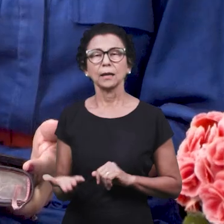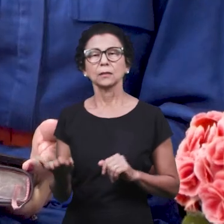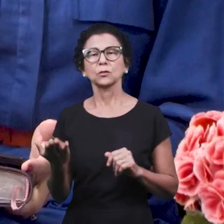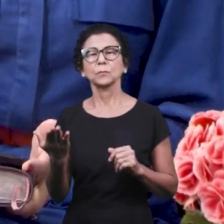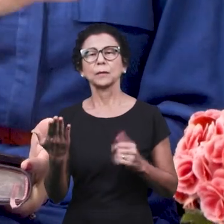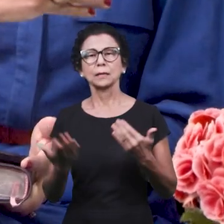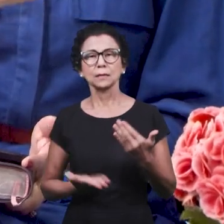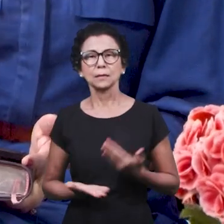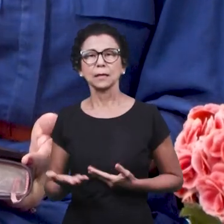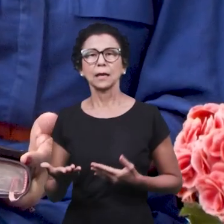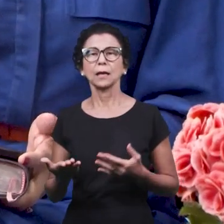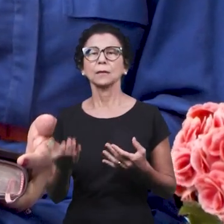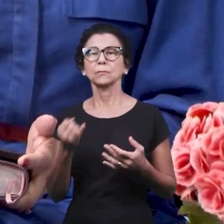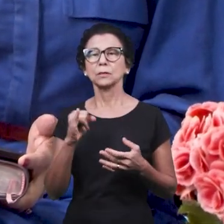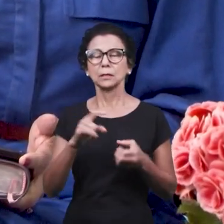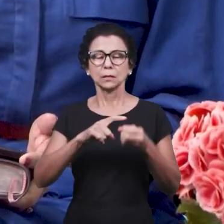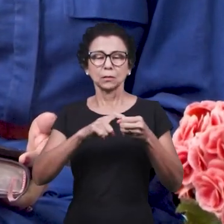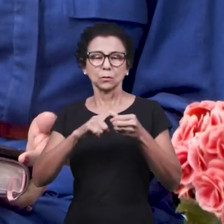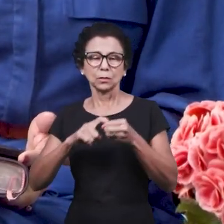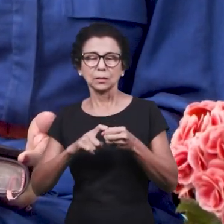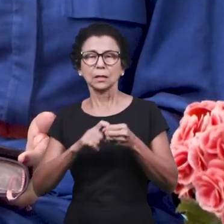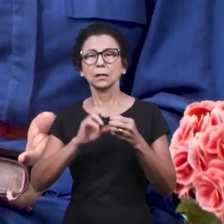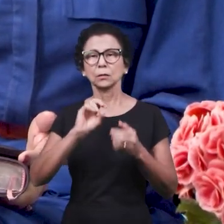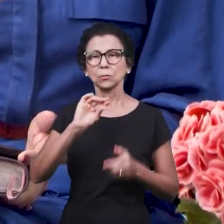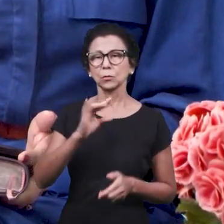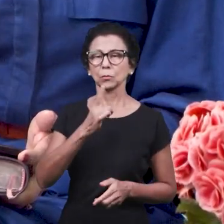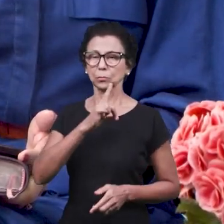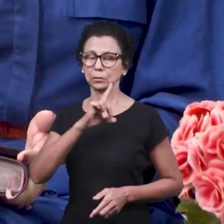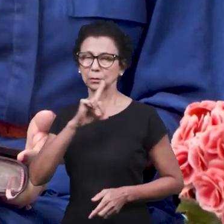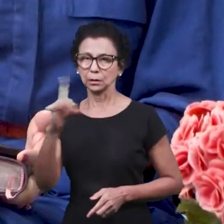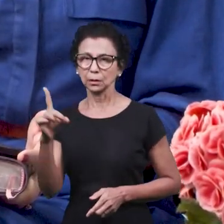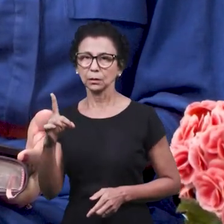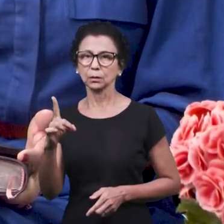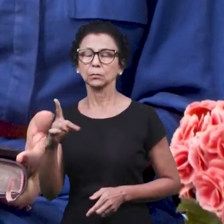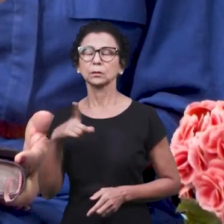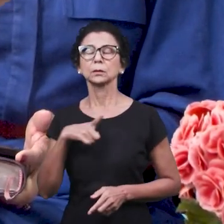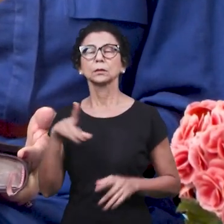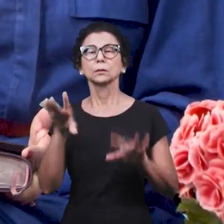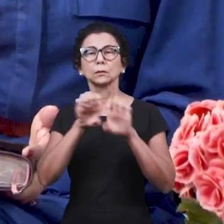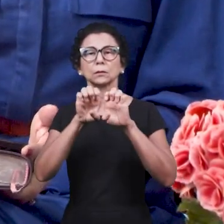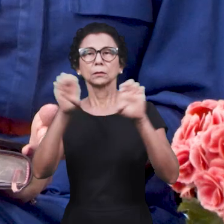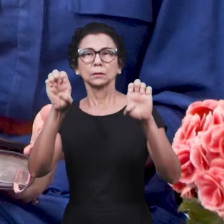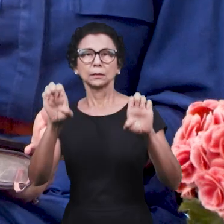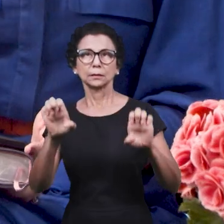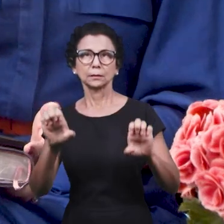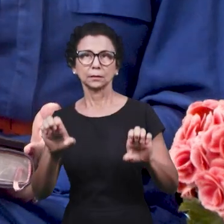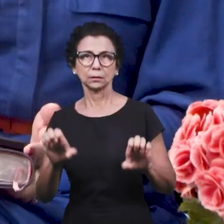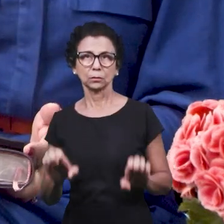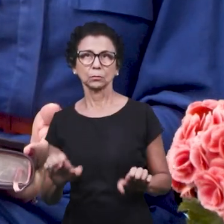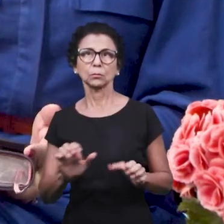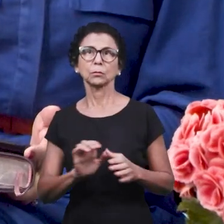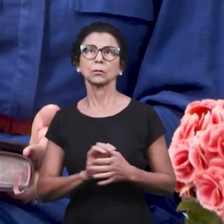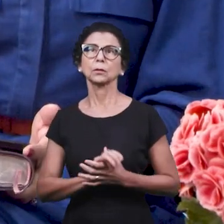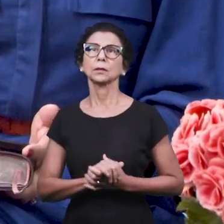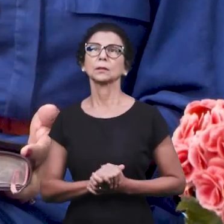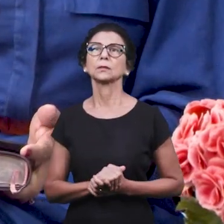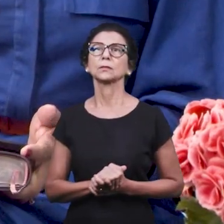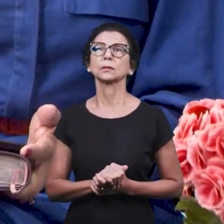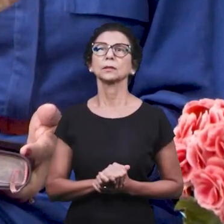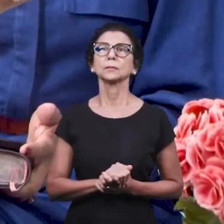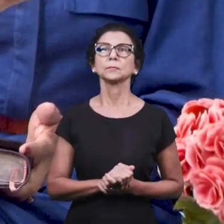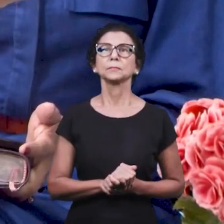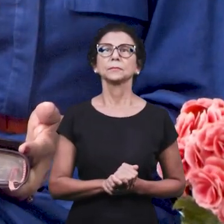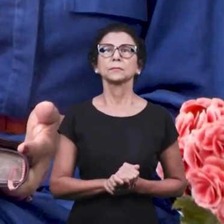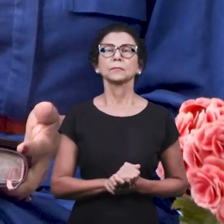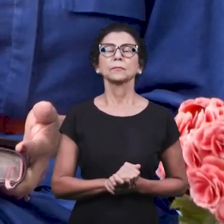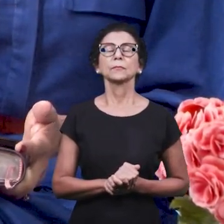não, também uma estrutura, né, que a Rotary